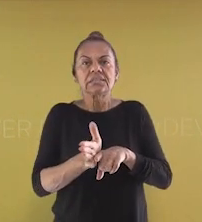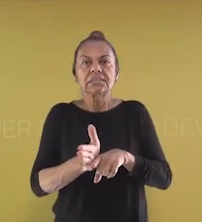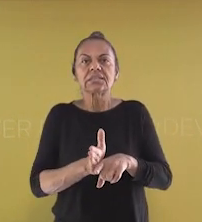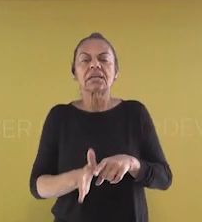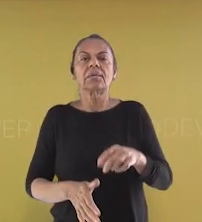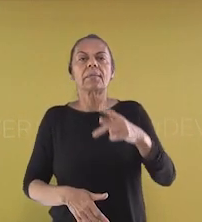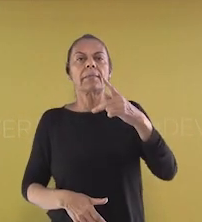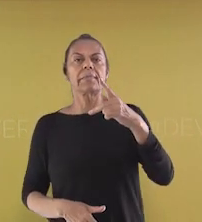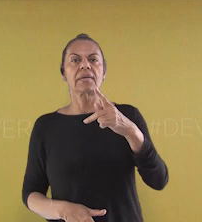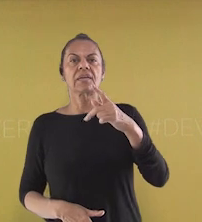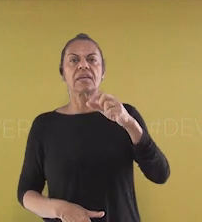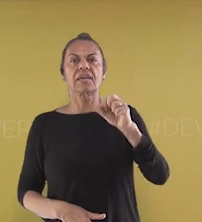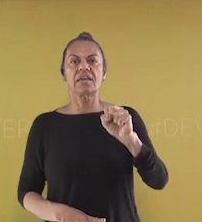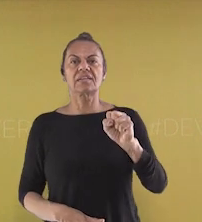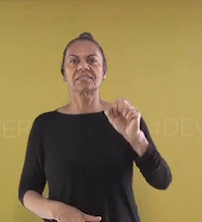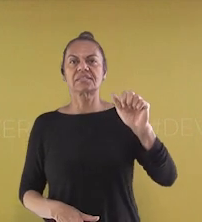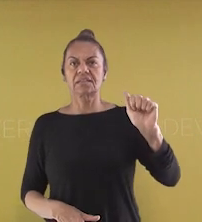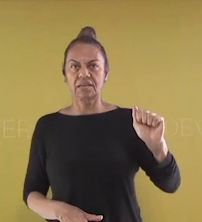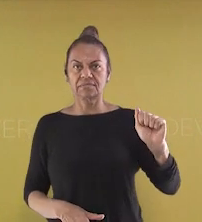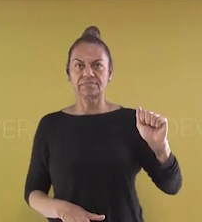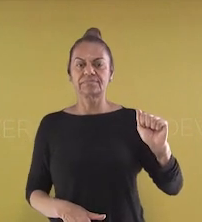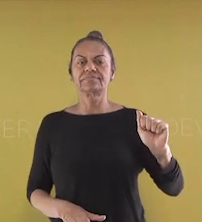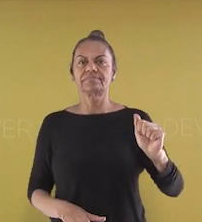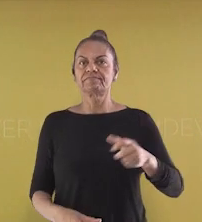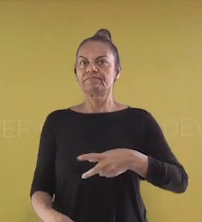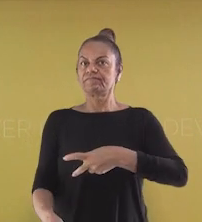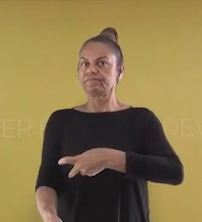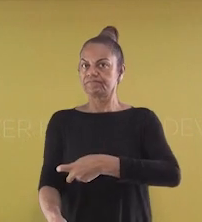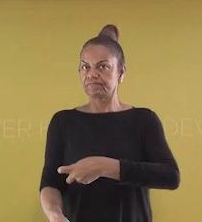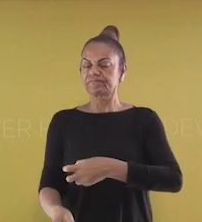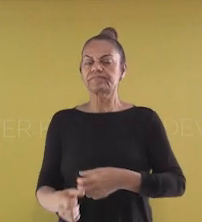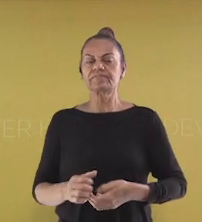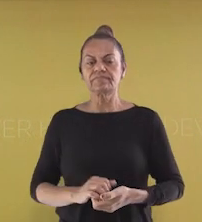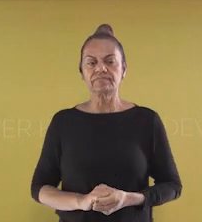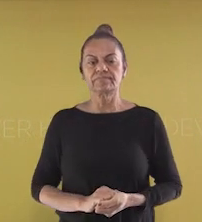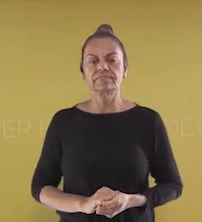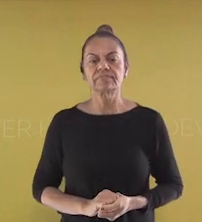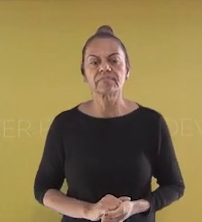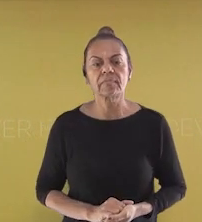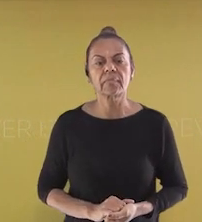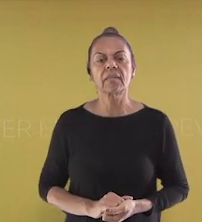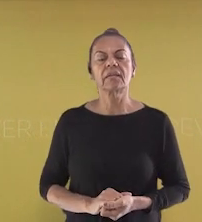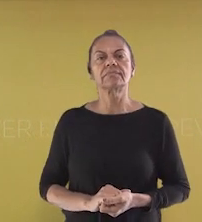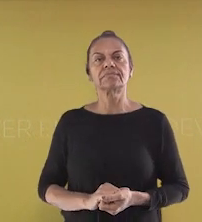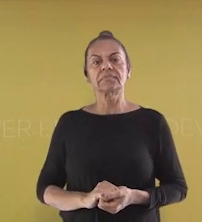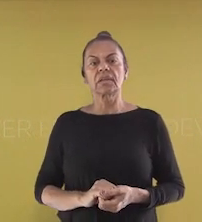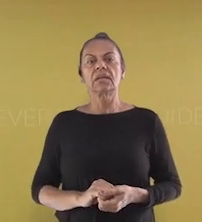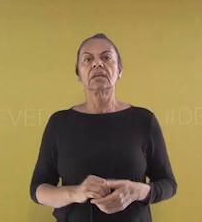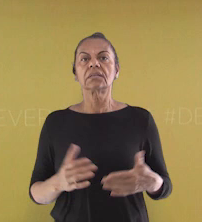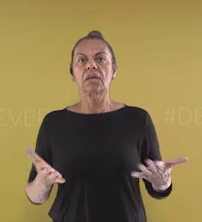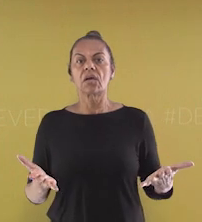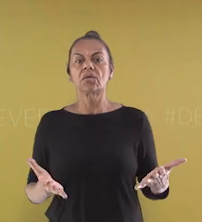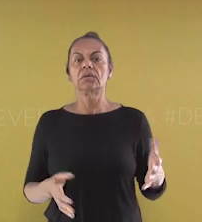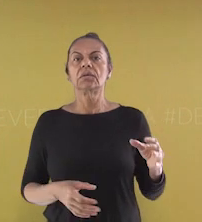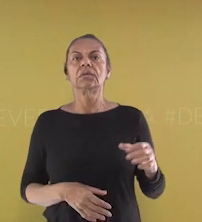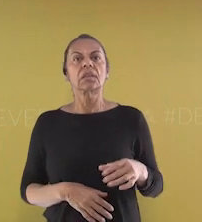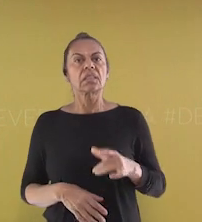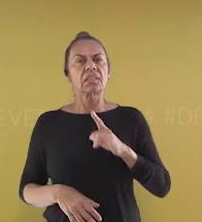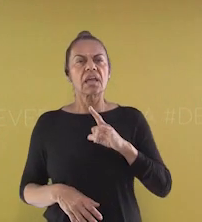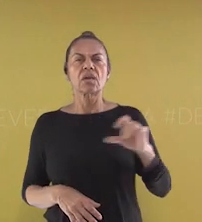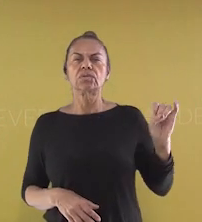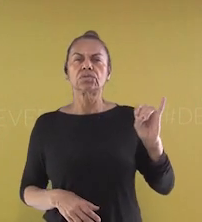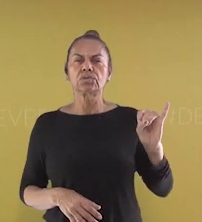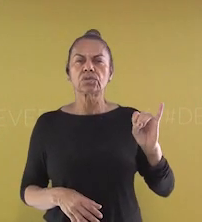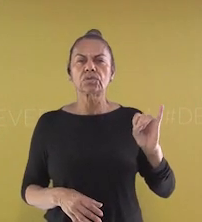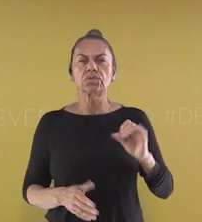e o exame de PSA, um antígeno prostático específico. Em 2011,